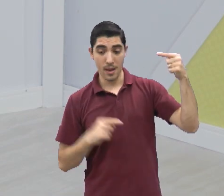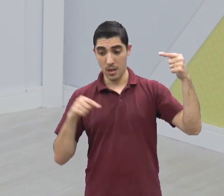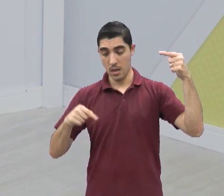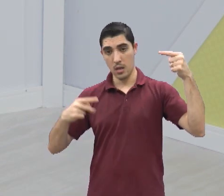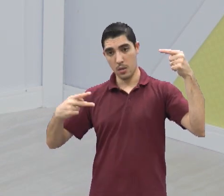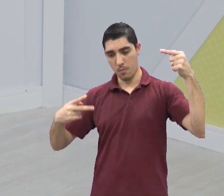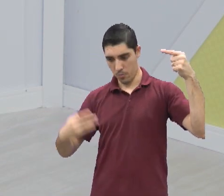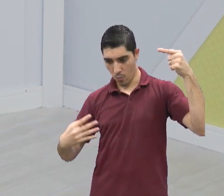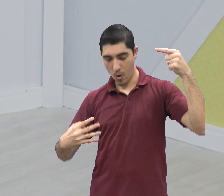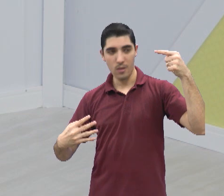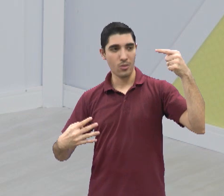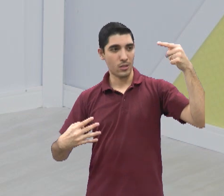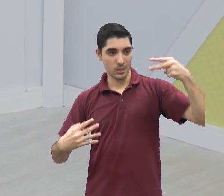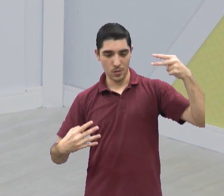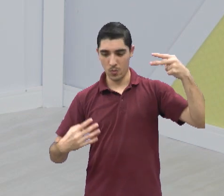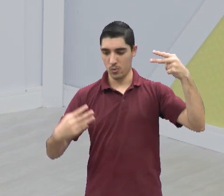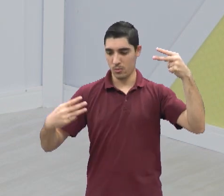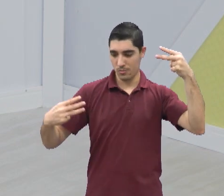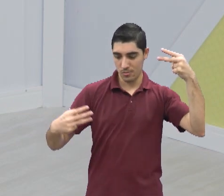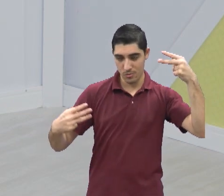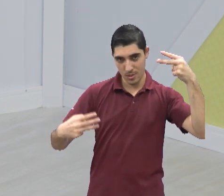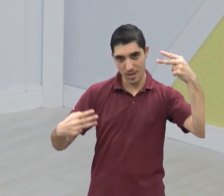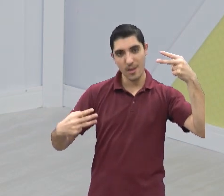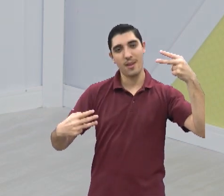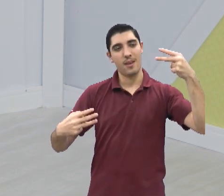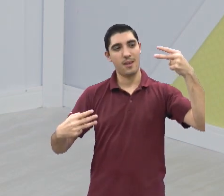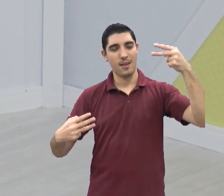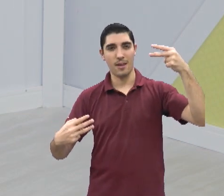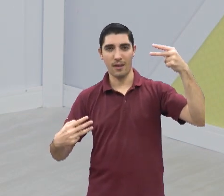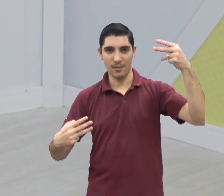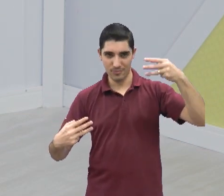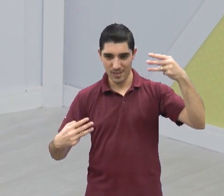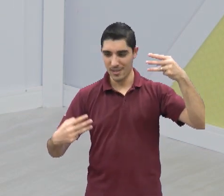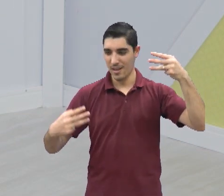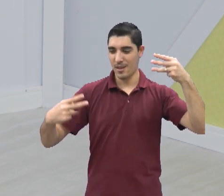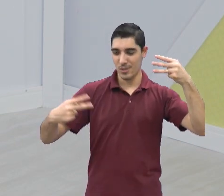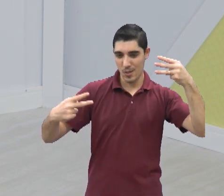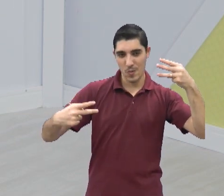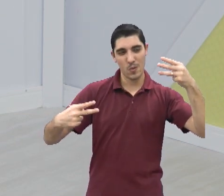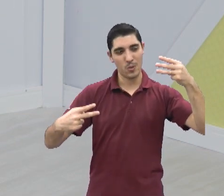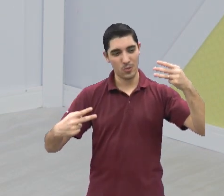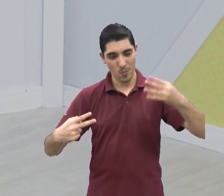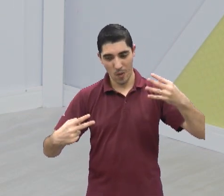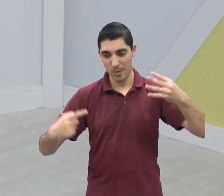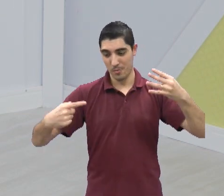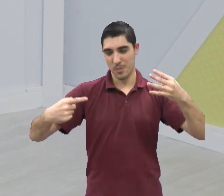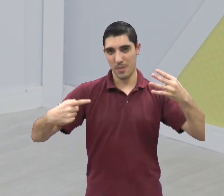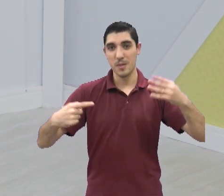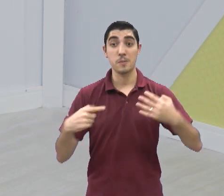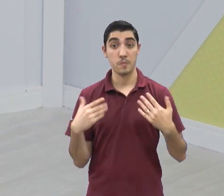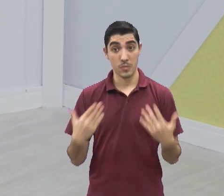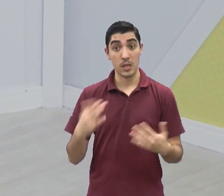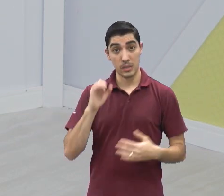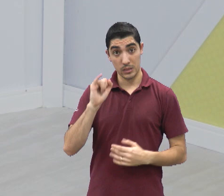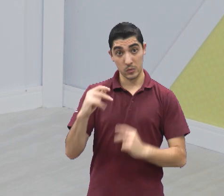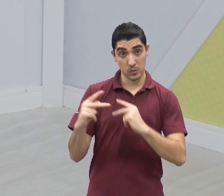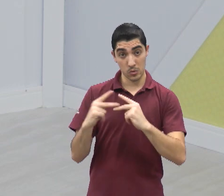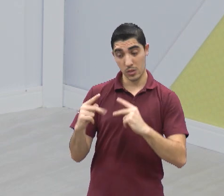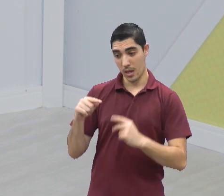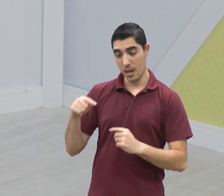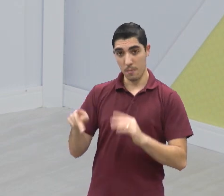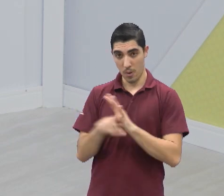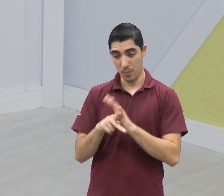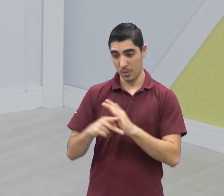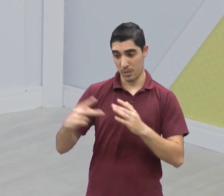do grupo A vai enfrentar o terceiro do grupo B. Ou seja, se o São José realmente cair para a segunda posição, vai enfrentar o